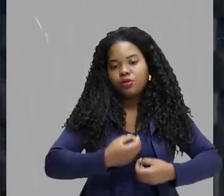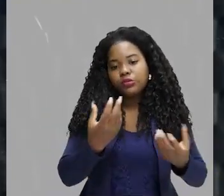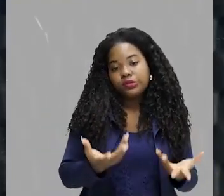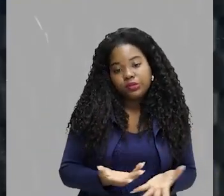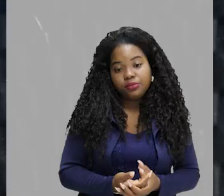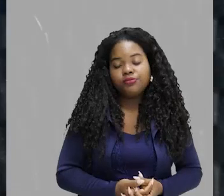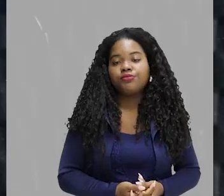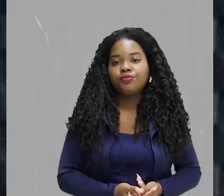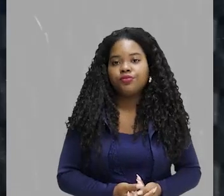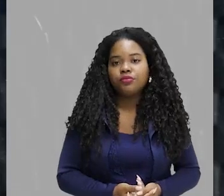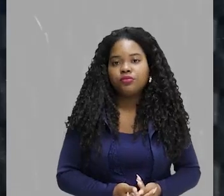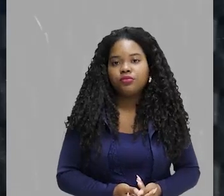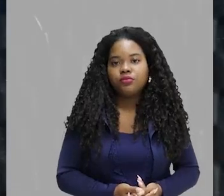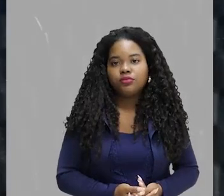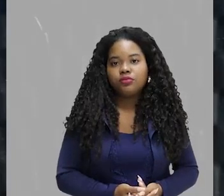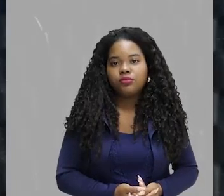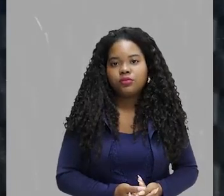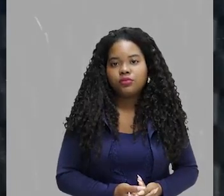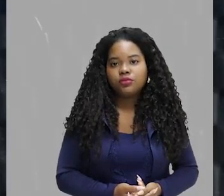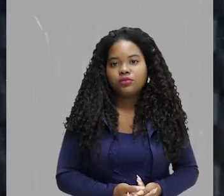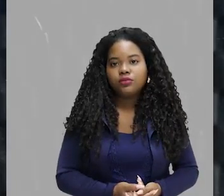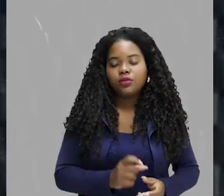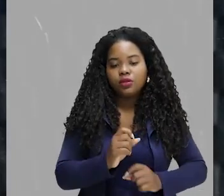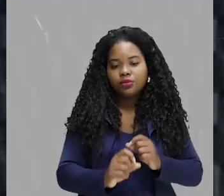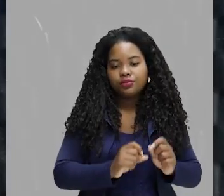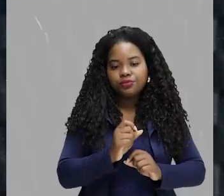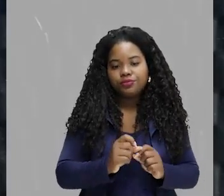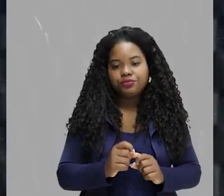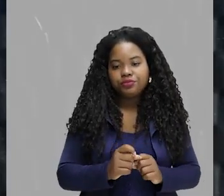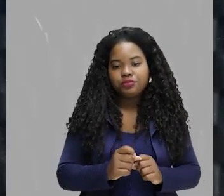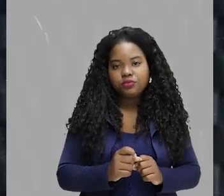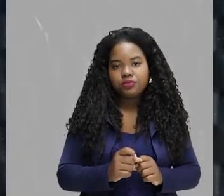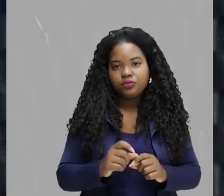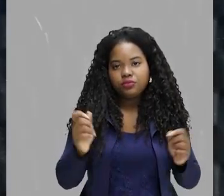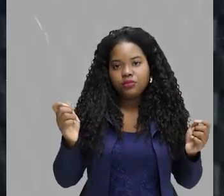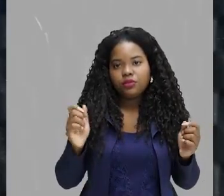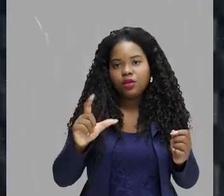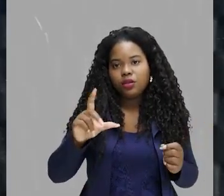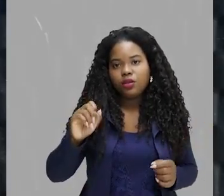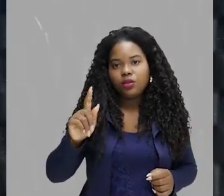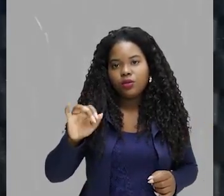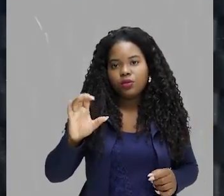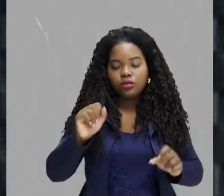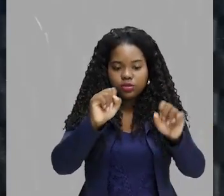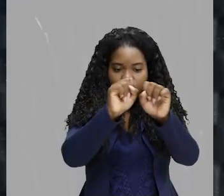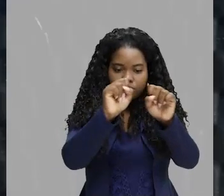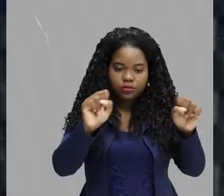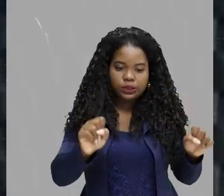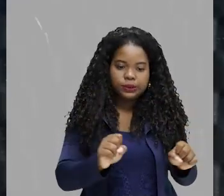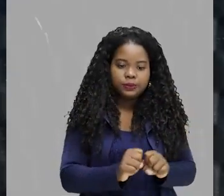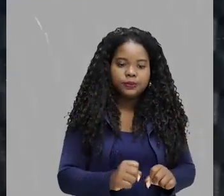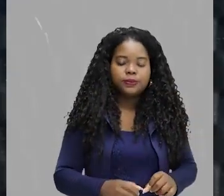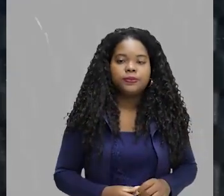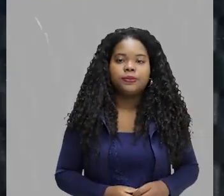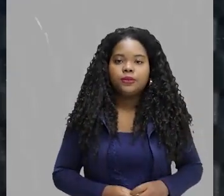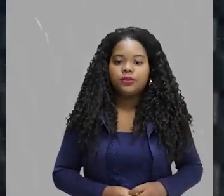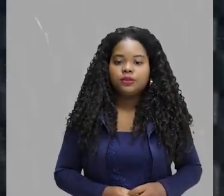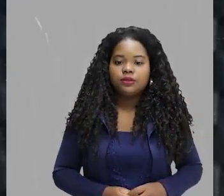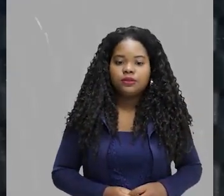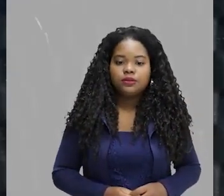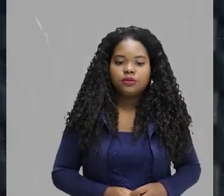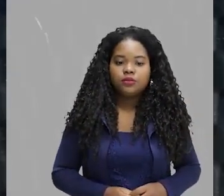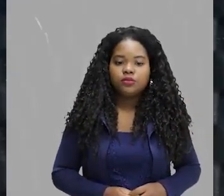consumo e tudo mais. Então é meramente uma questão lógica até, né? É a lógica do próprio sistema. É assim que ele funciona. E isso